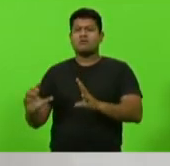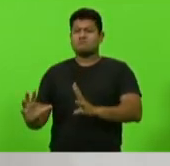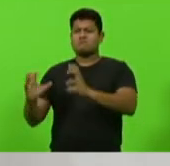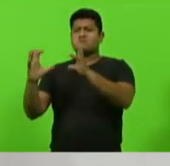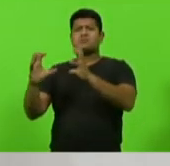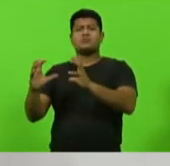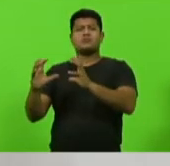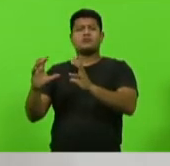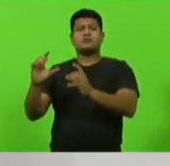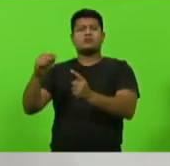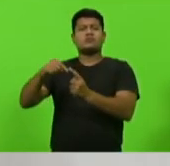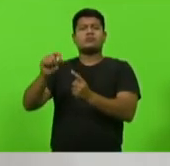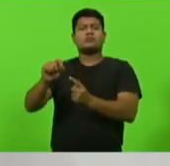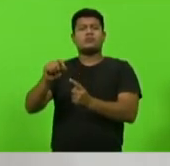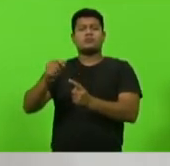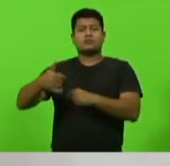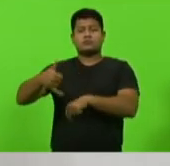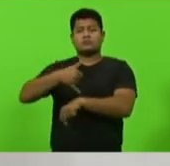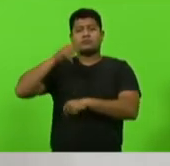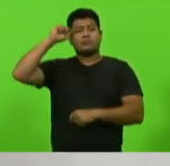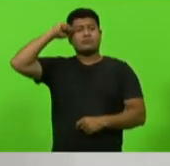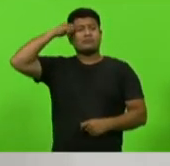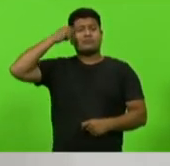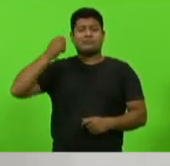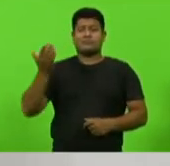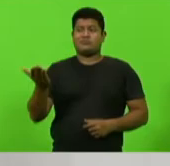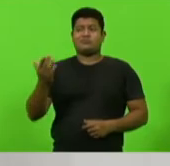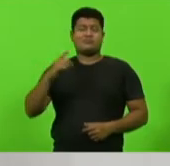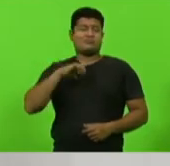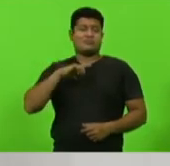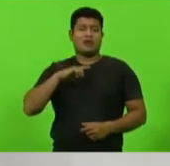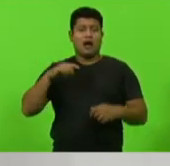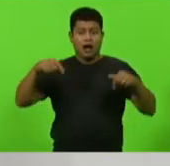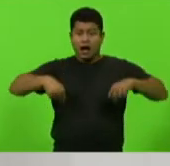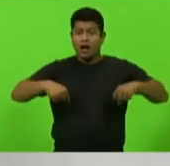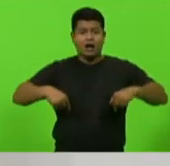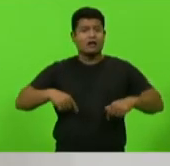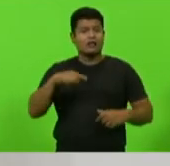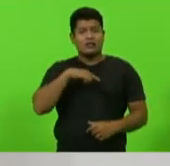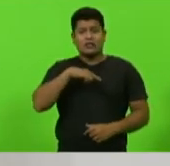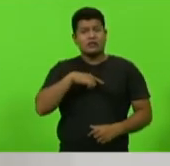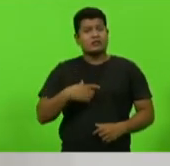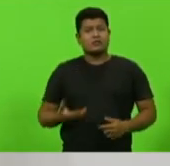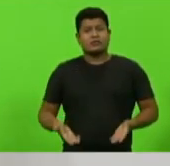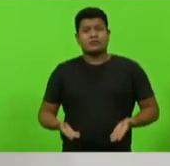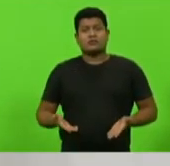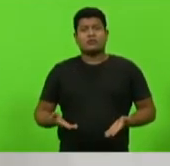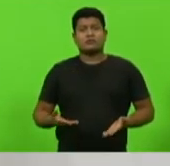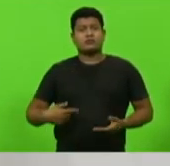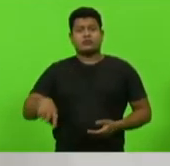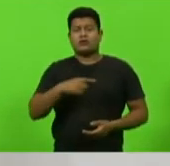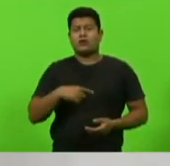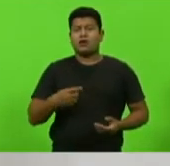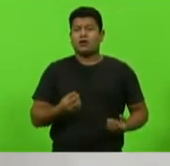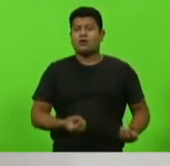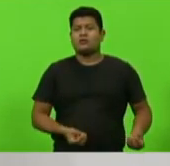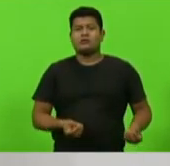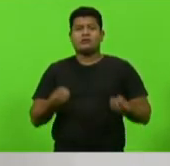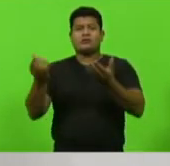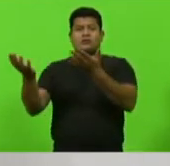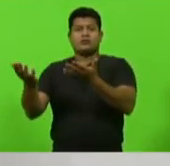Exatamente o que nós temos aqui no Brasil. O Brasil é autossuficiente. Estamos entregando as nossas empresas de petróleo, o nosso